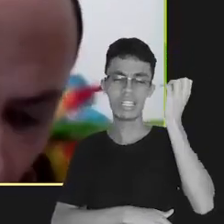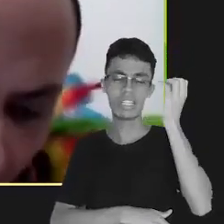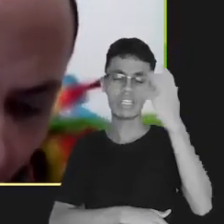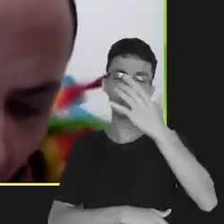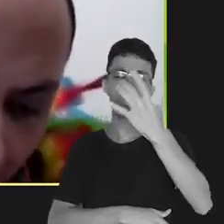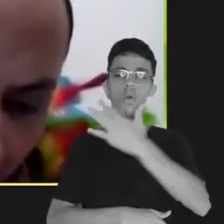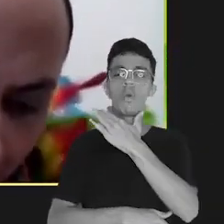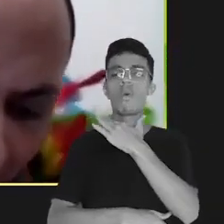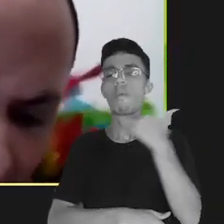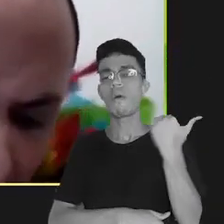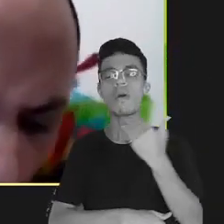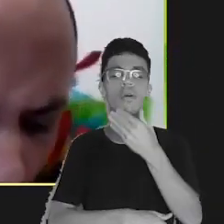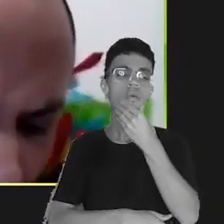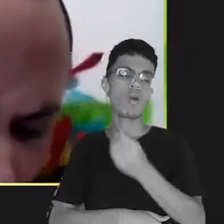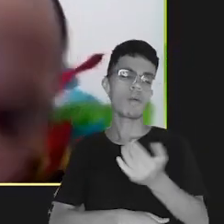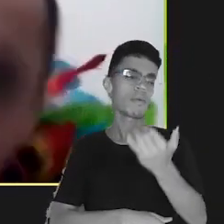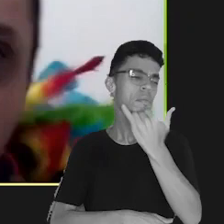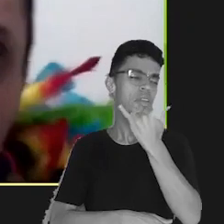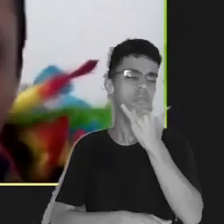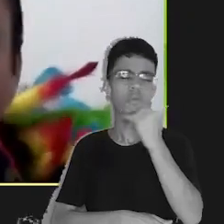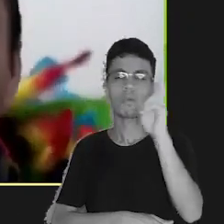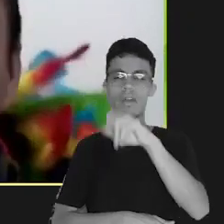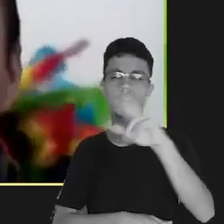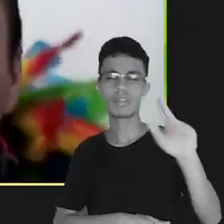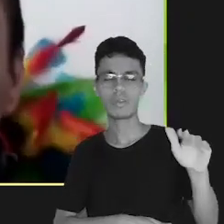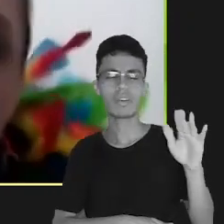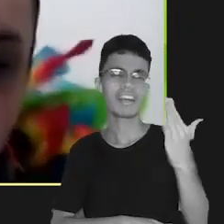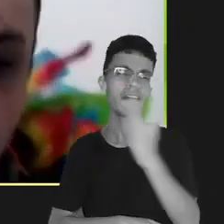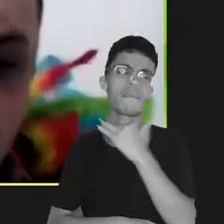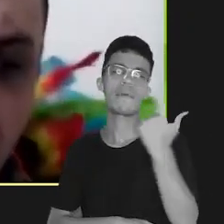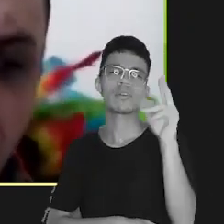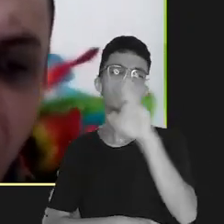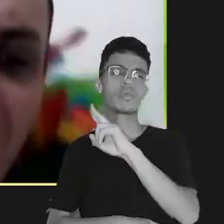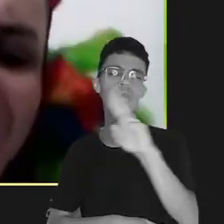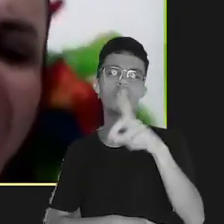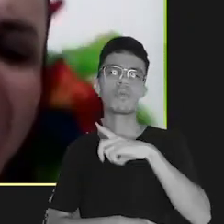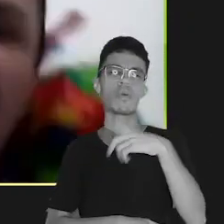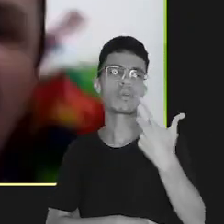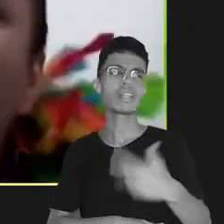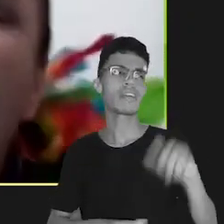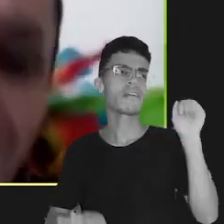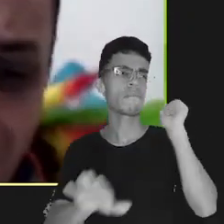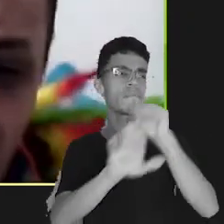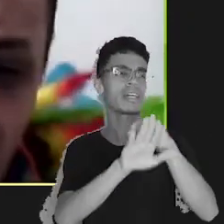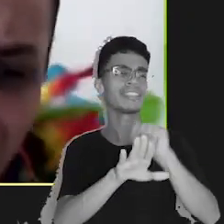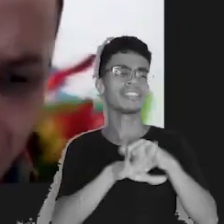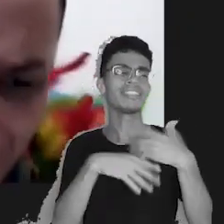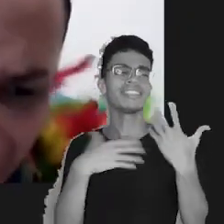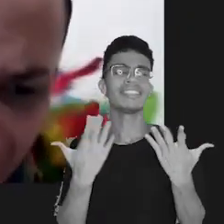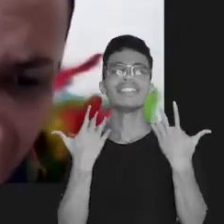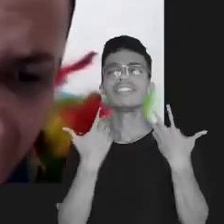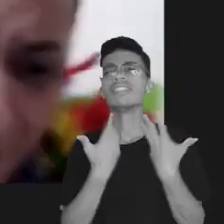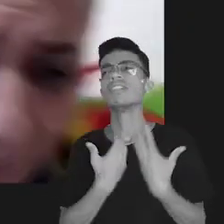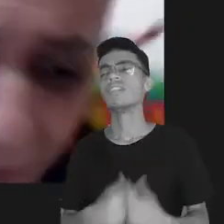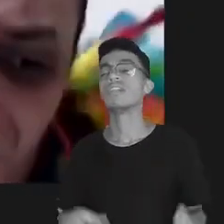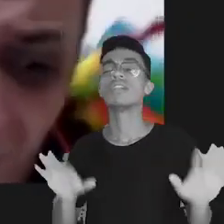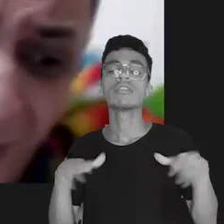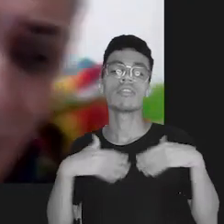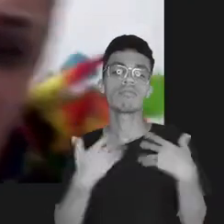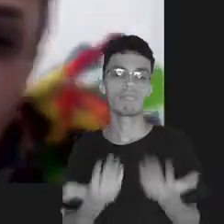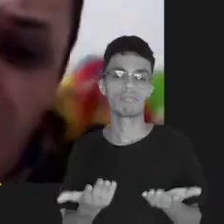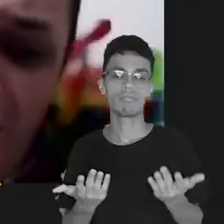nunca perdoaria. Essa morte sem nome, esse bater-se, esse esgarçar-se. Mas então...